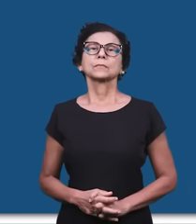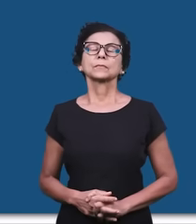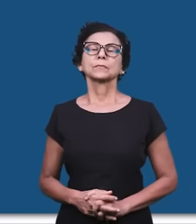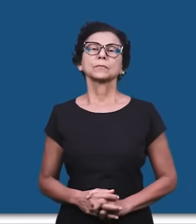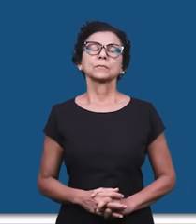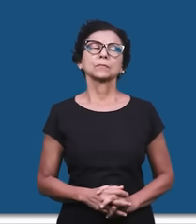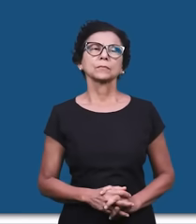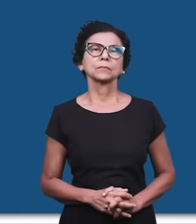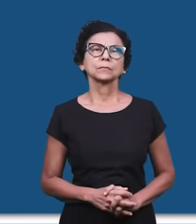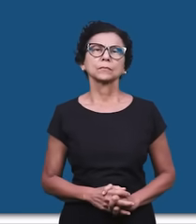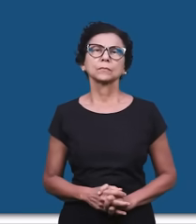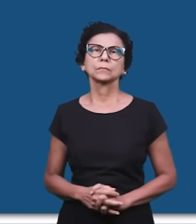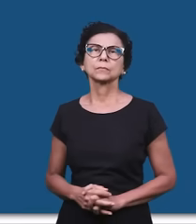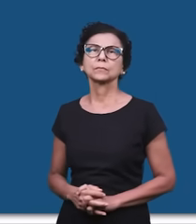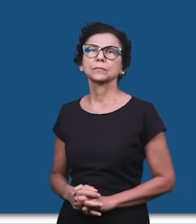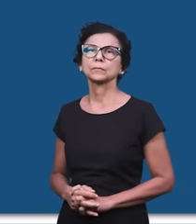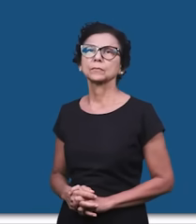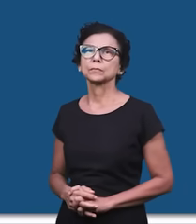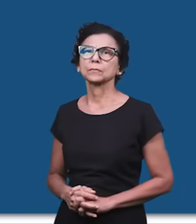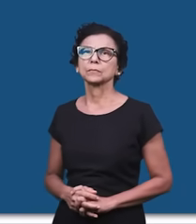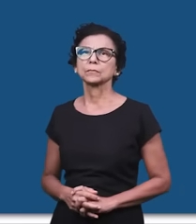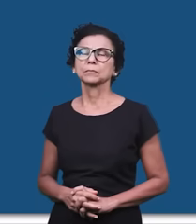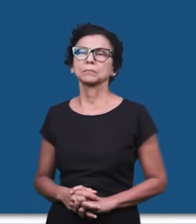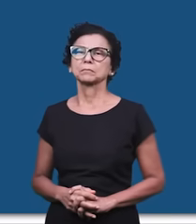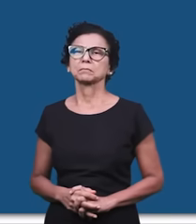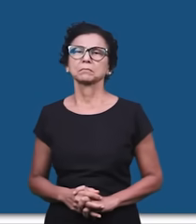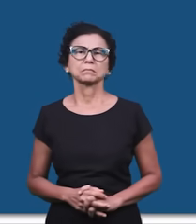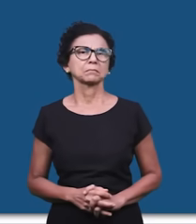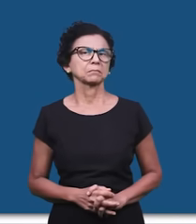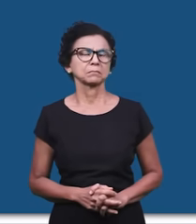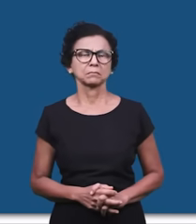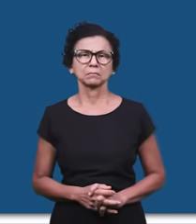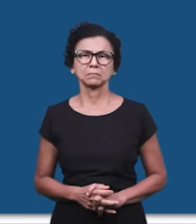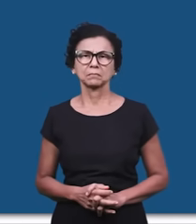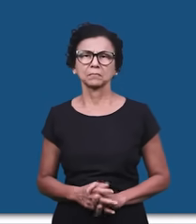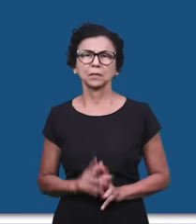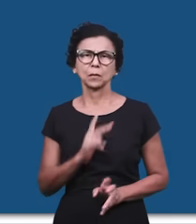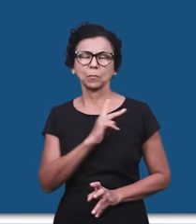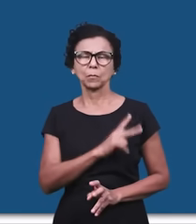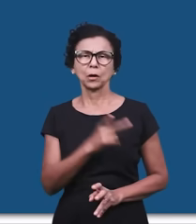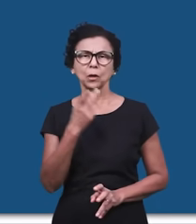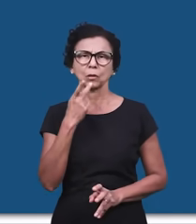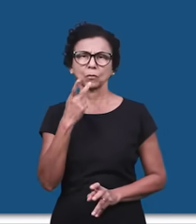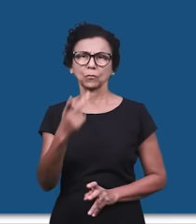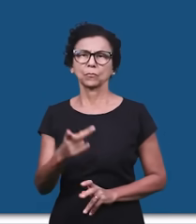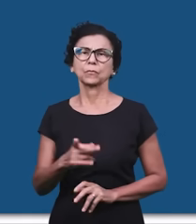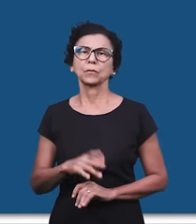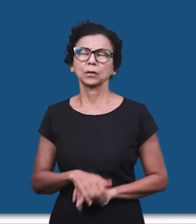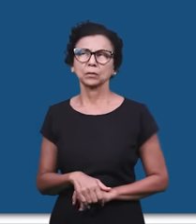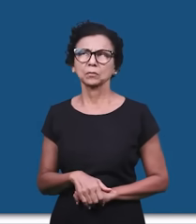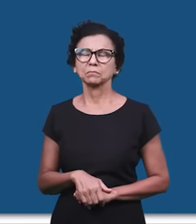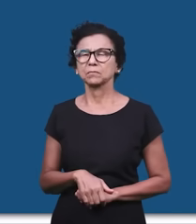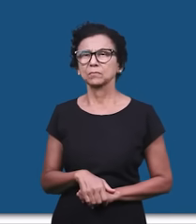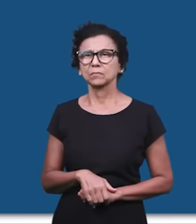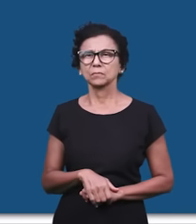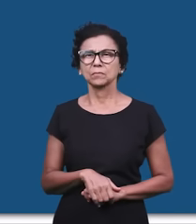porque não o recebi, nem aprendi de homem algum, mas